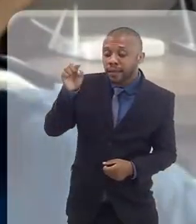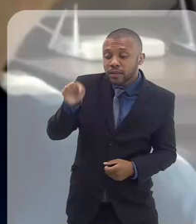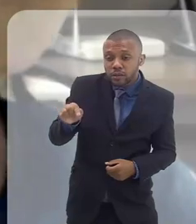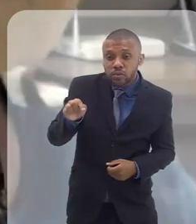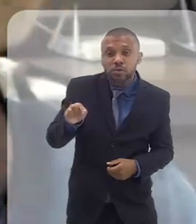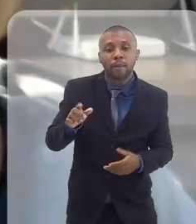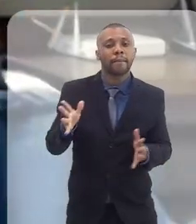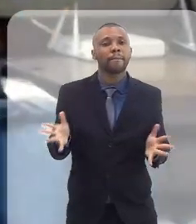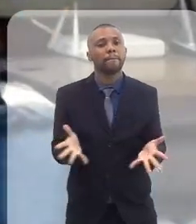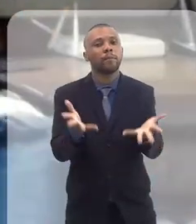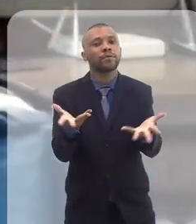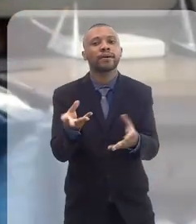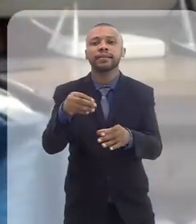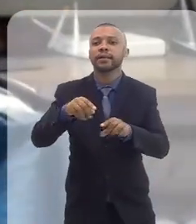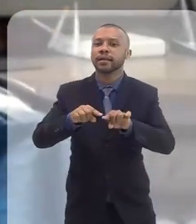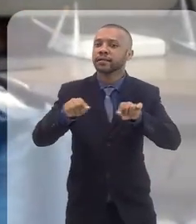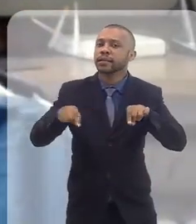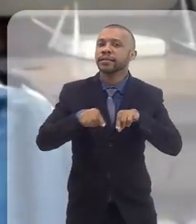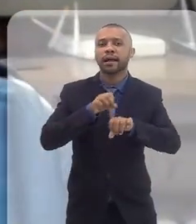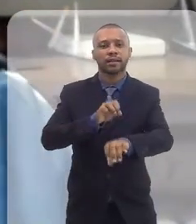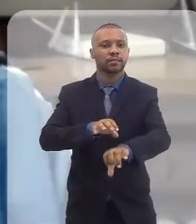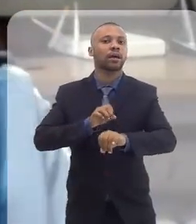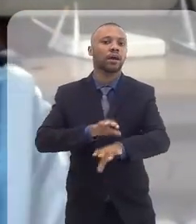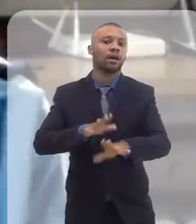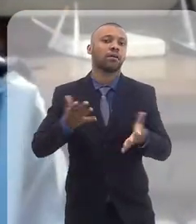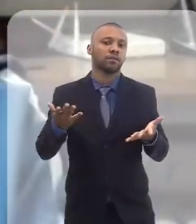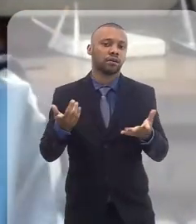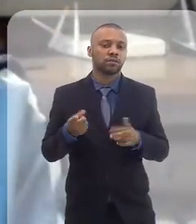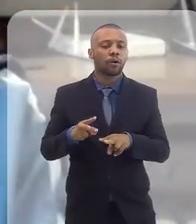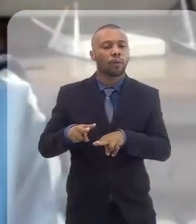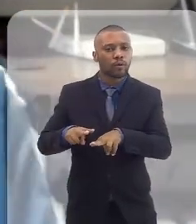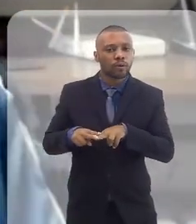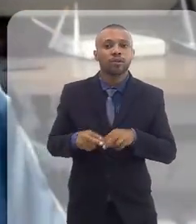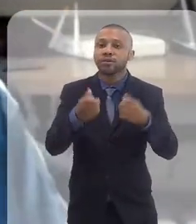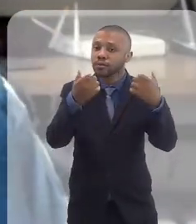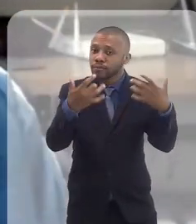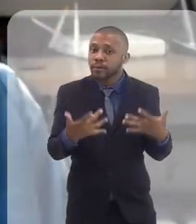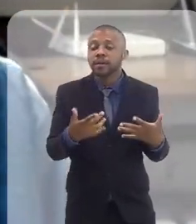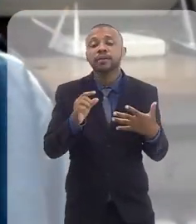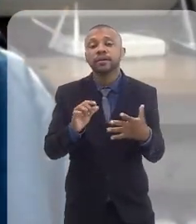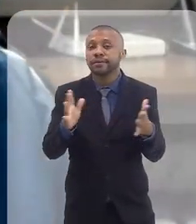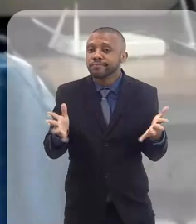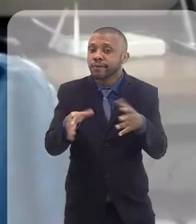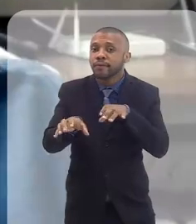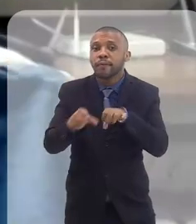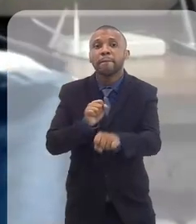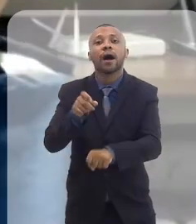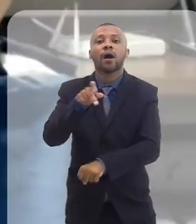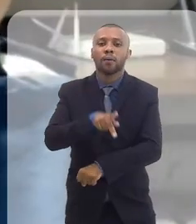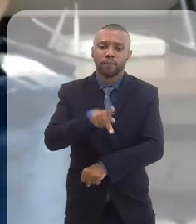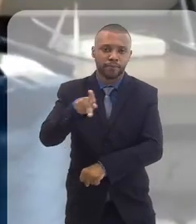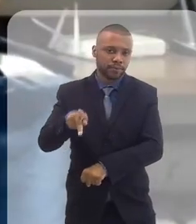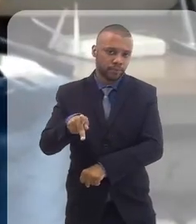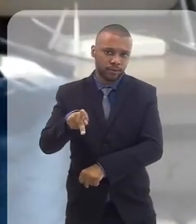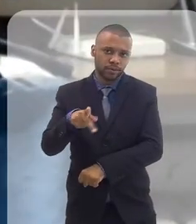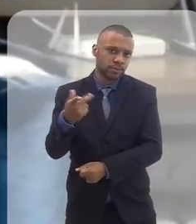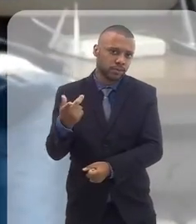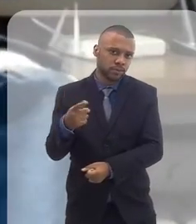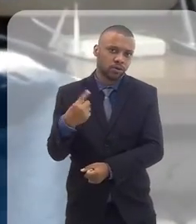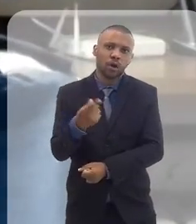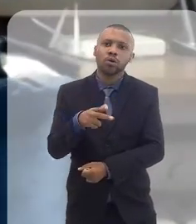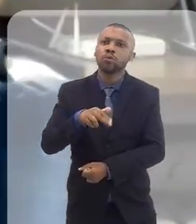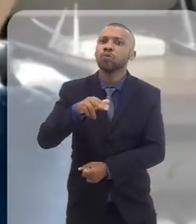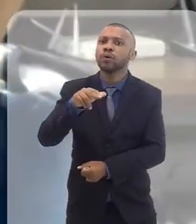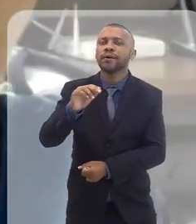isso para motivar na sala de aula. E por isso que eu falei de formar os